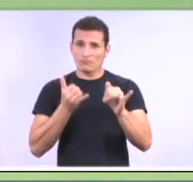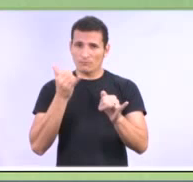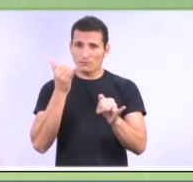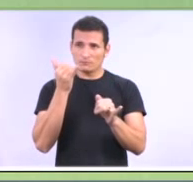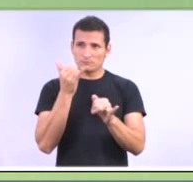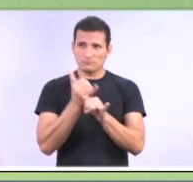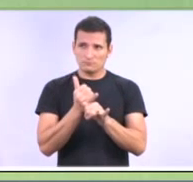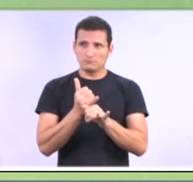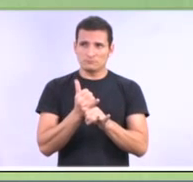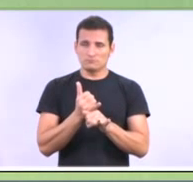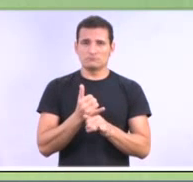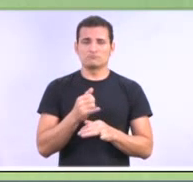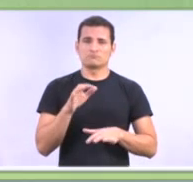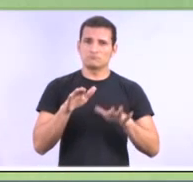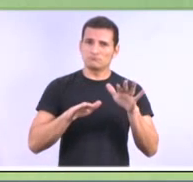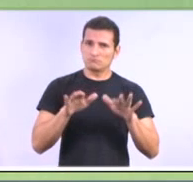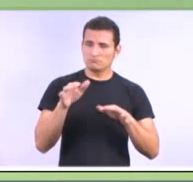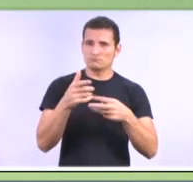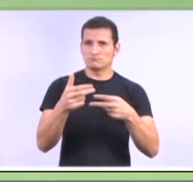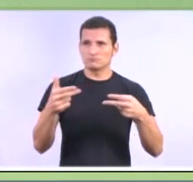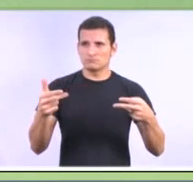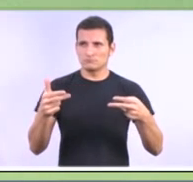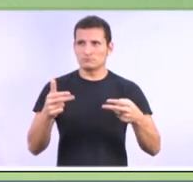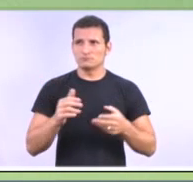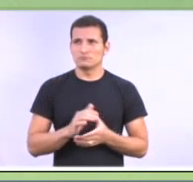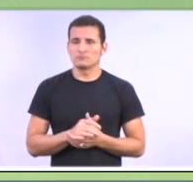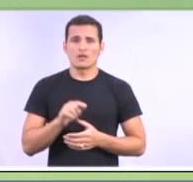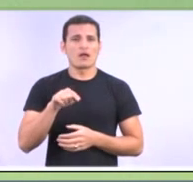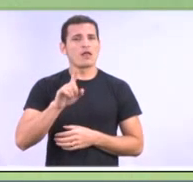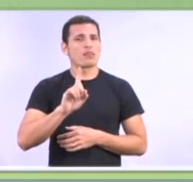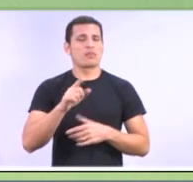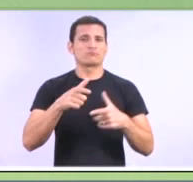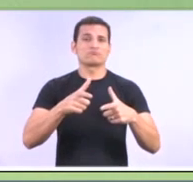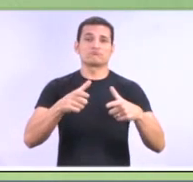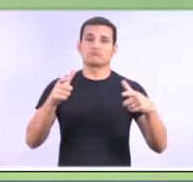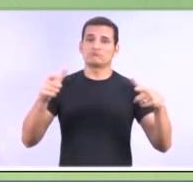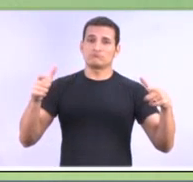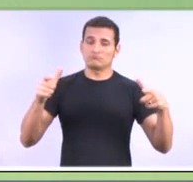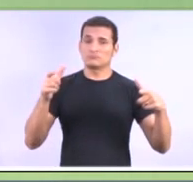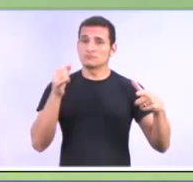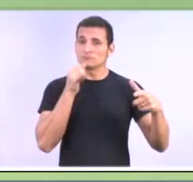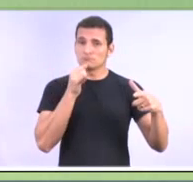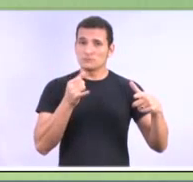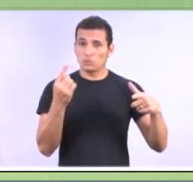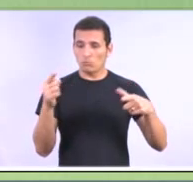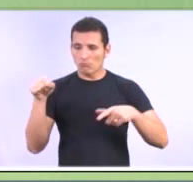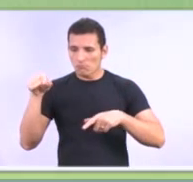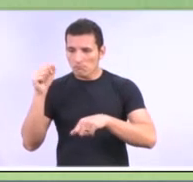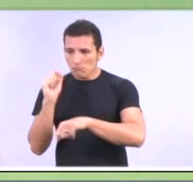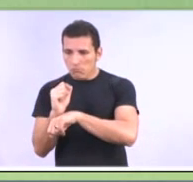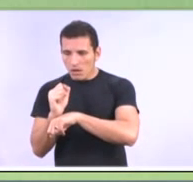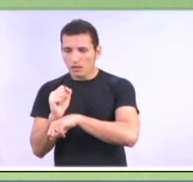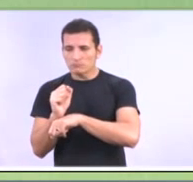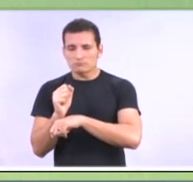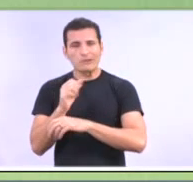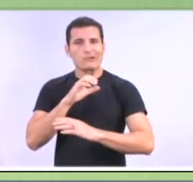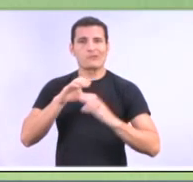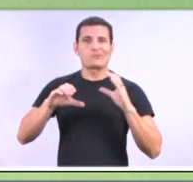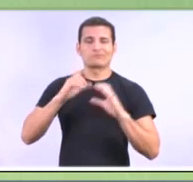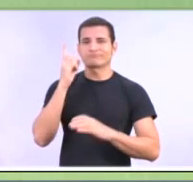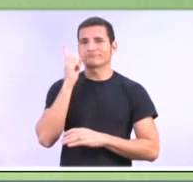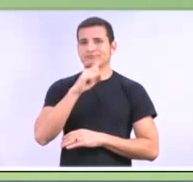equipamento. Como desvantagem, ela não expande e se um dispositivo parar, não há nenhuma comunicação, ok?